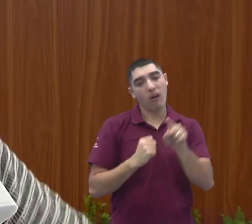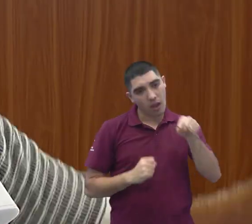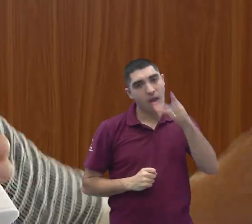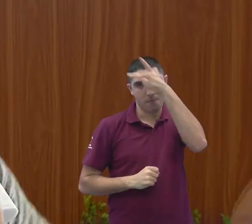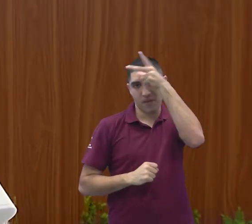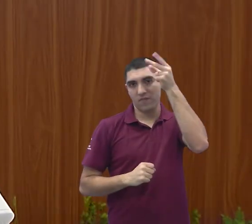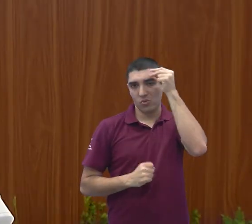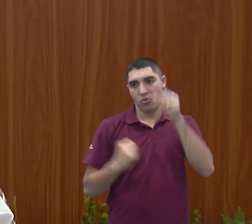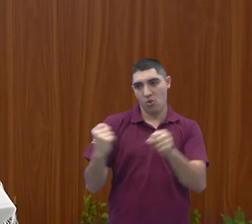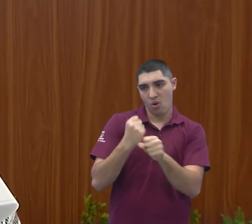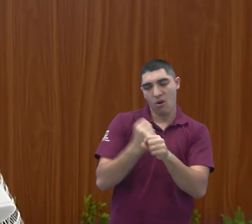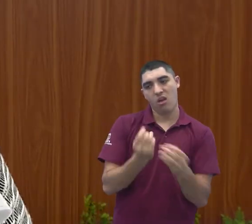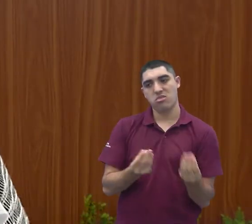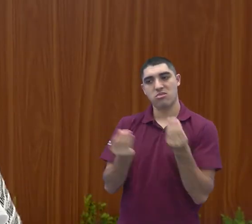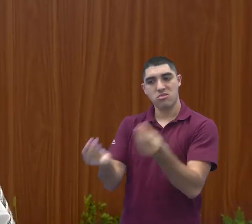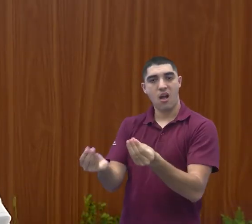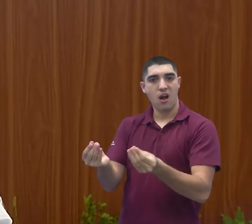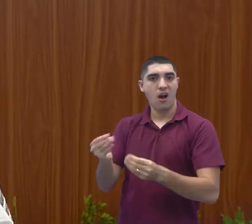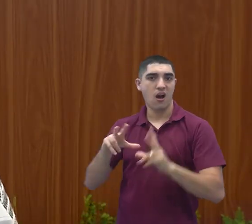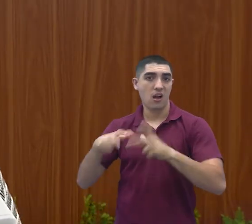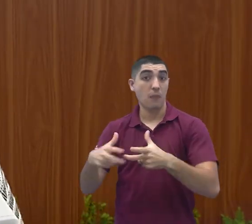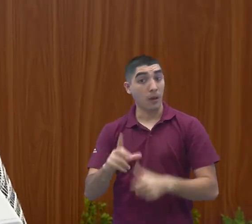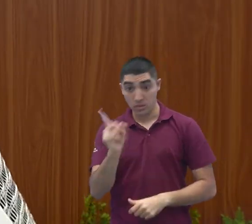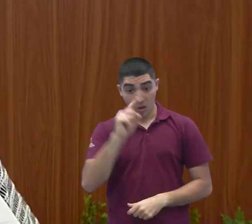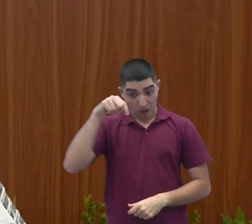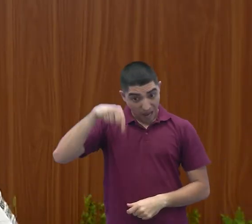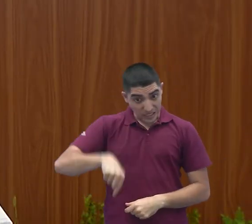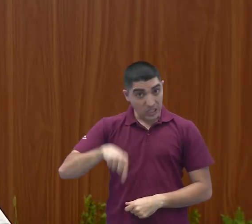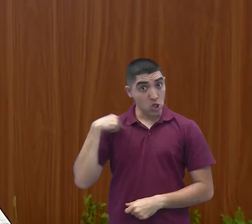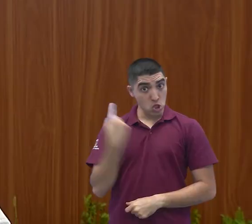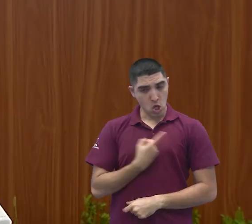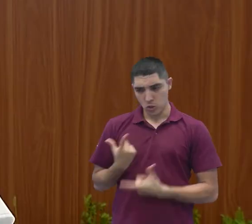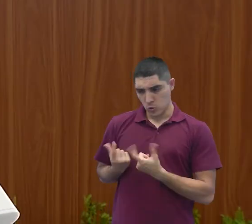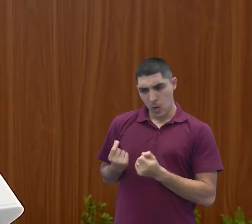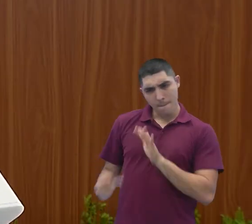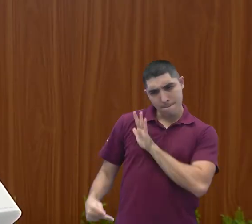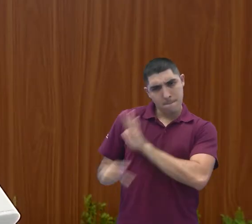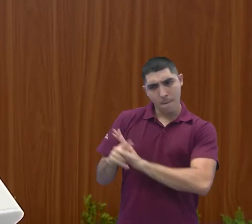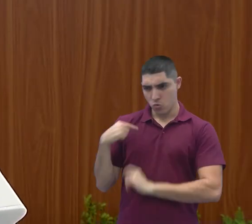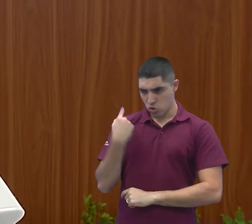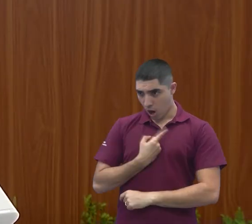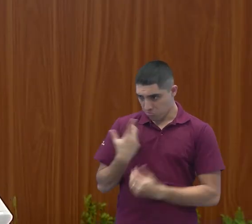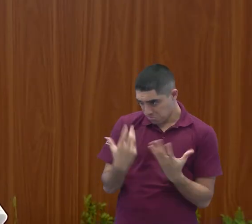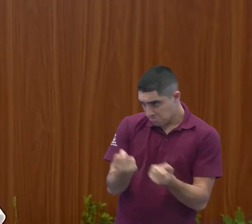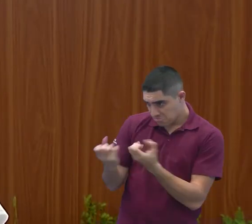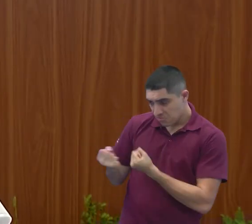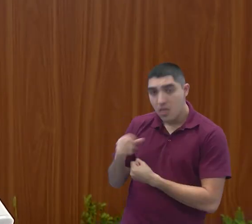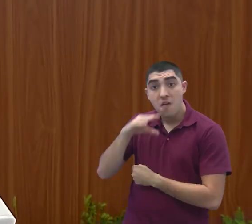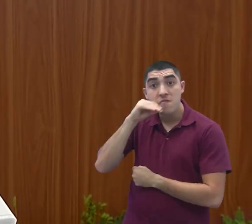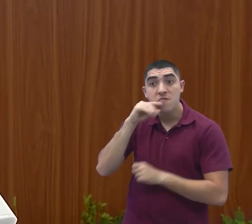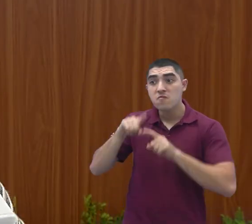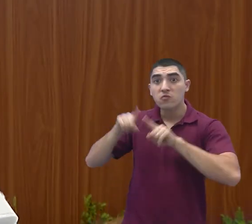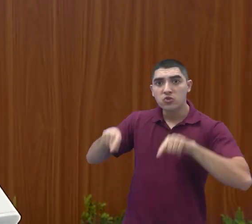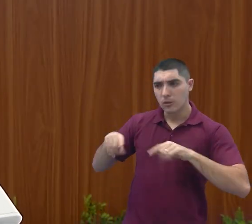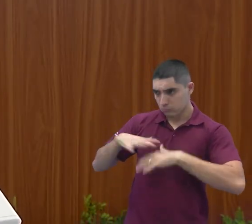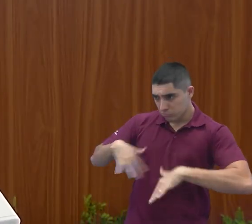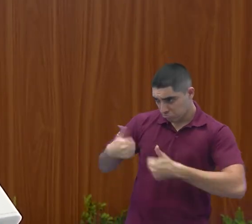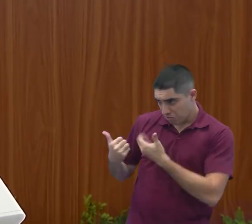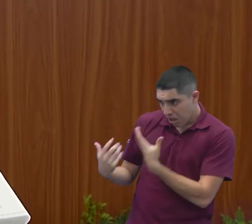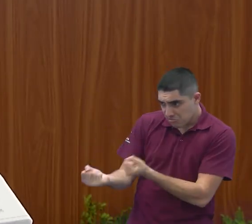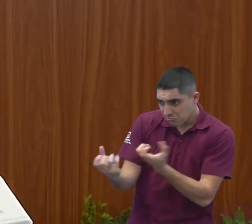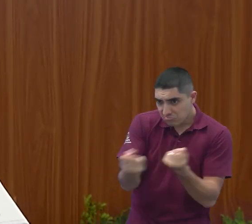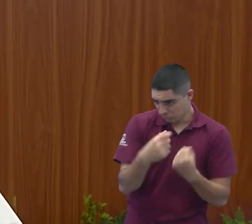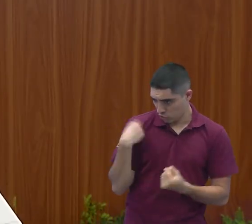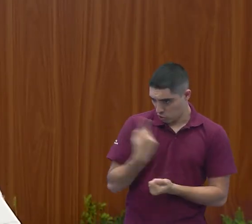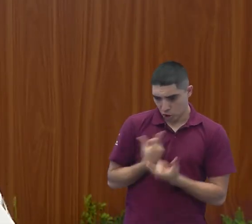construção, o Executivo constrói e entrega para o Legislativo. Nós fizemos questão de fazer um desafio junto com os